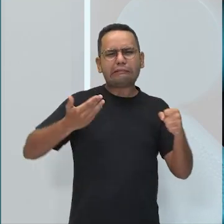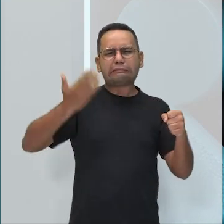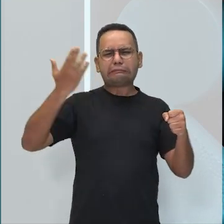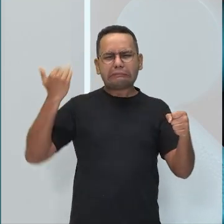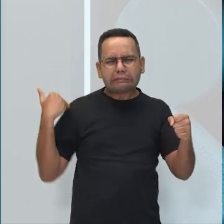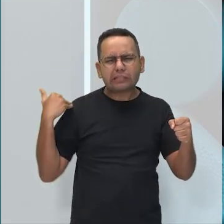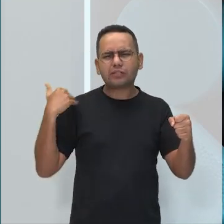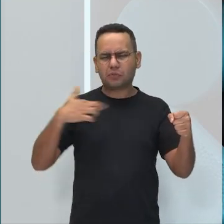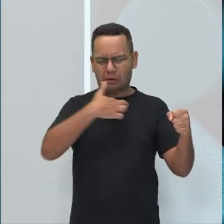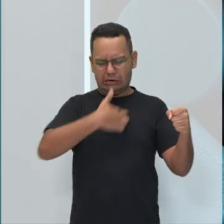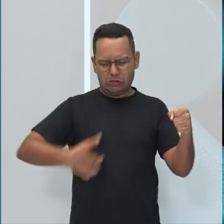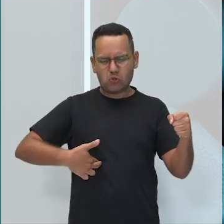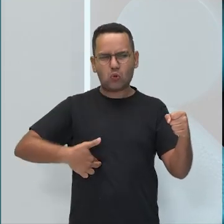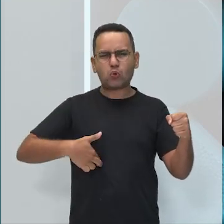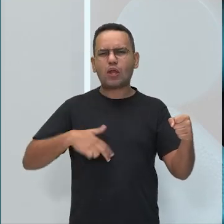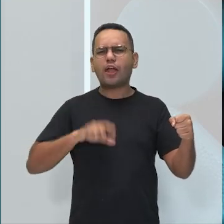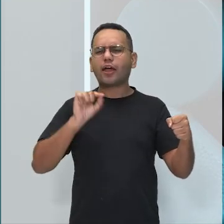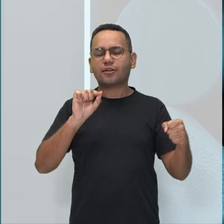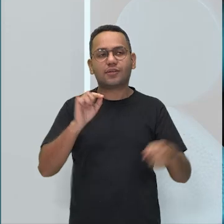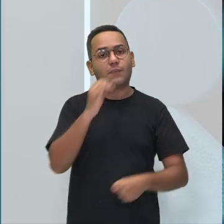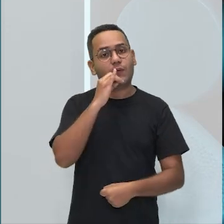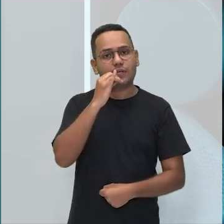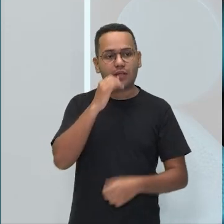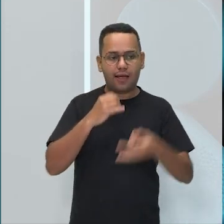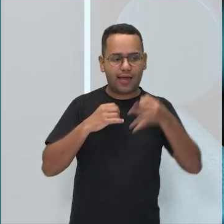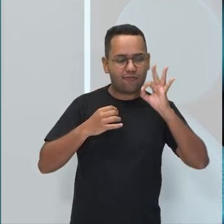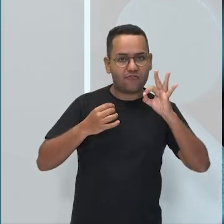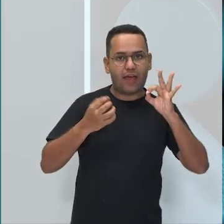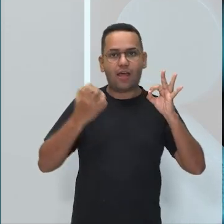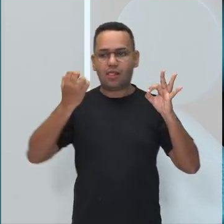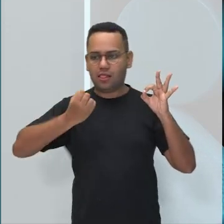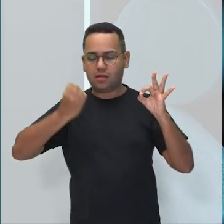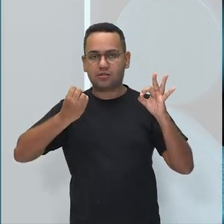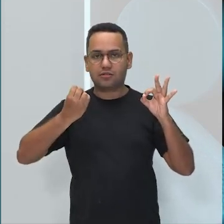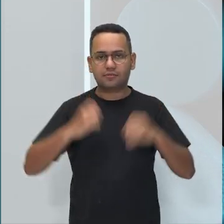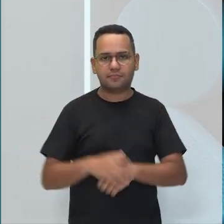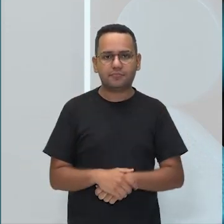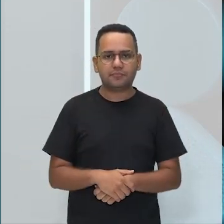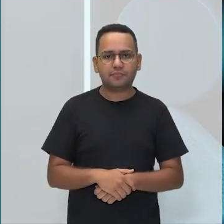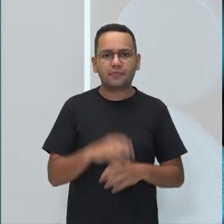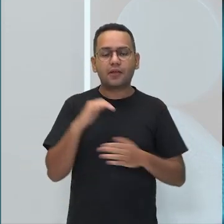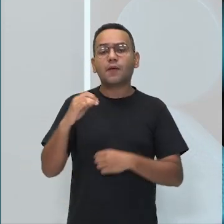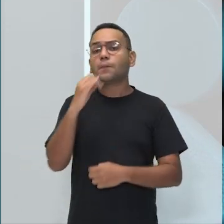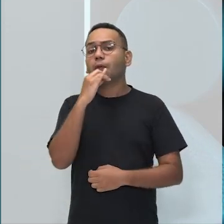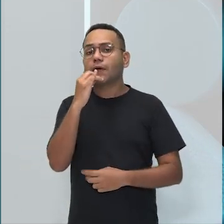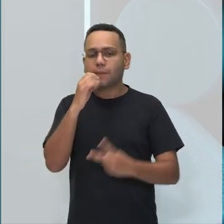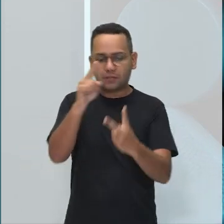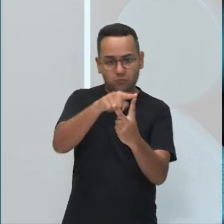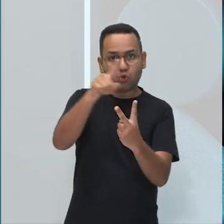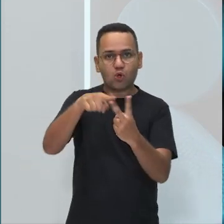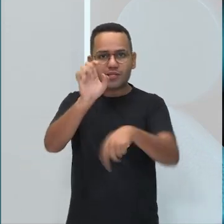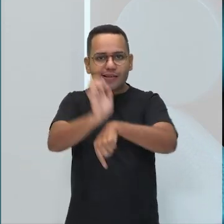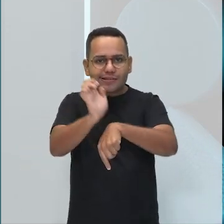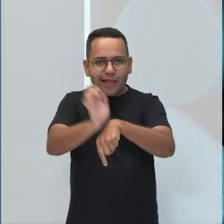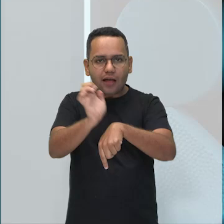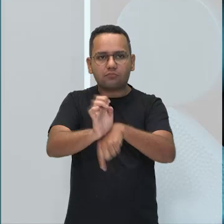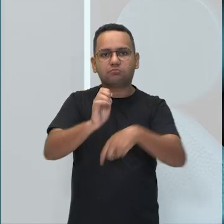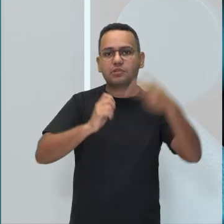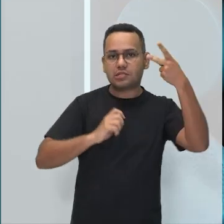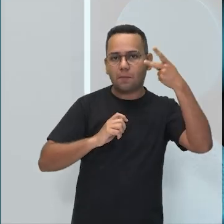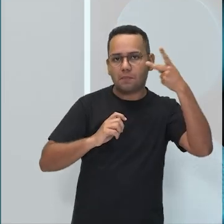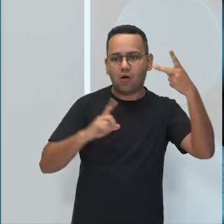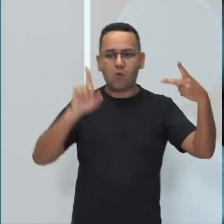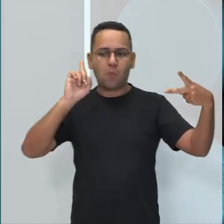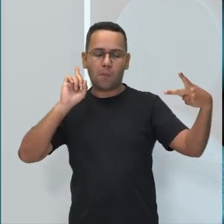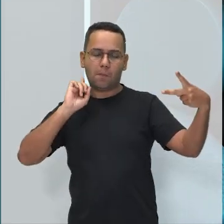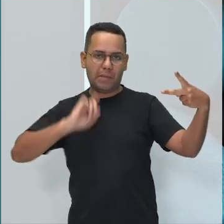regime do café com leite, certo? Exatamente quando determinados políticos de São Paulo e Minas Gerais se alternavam